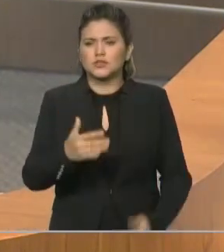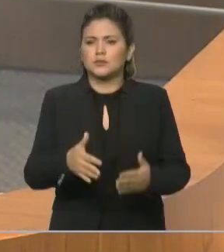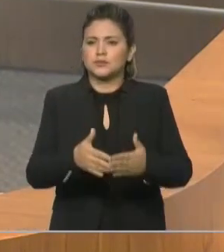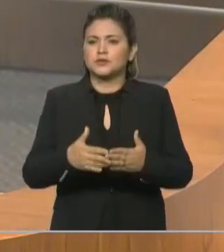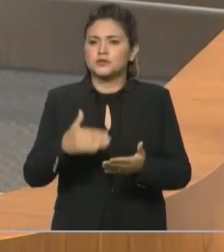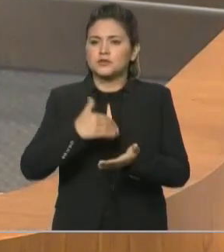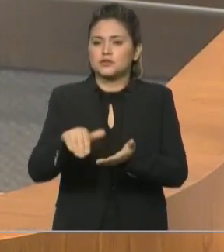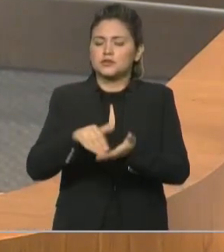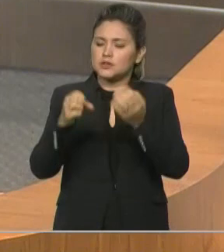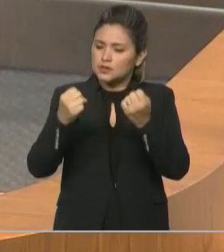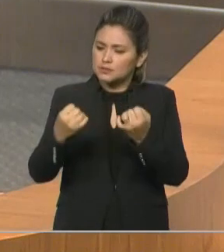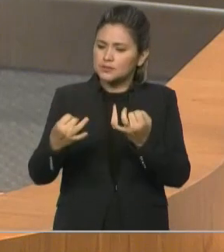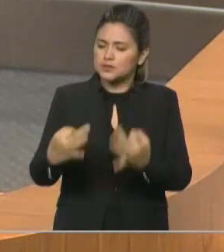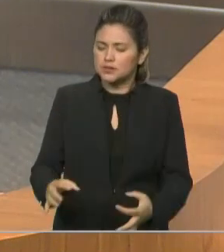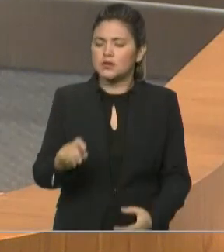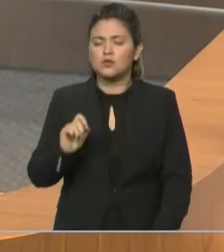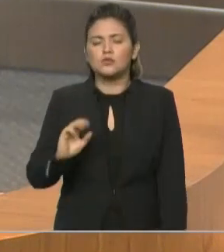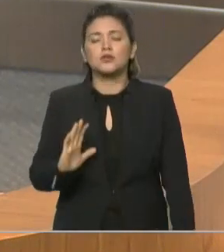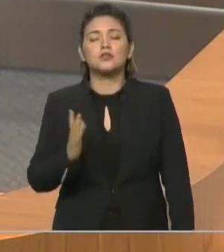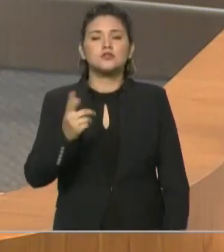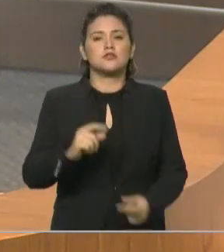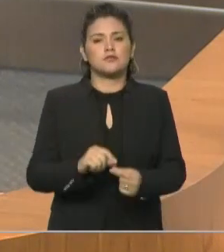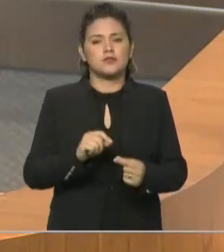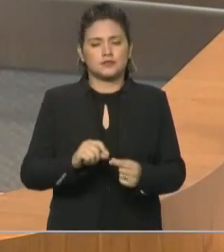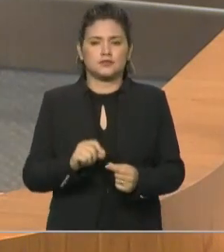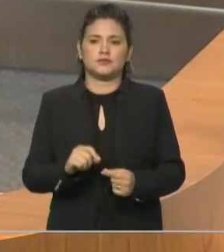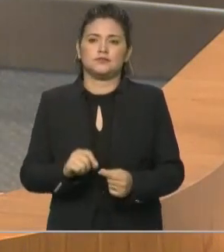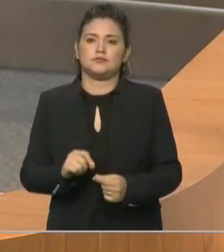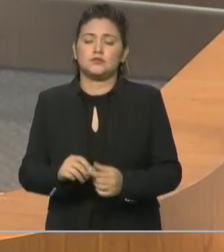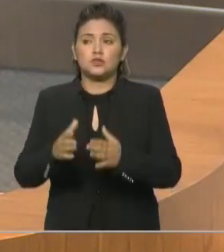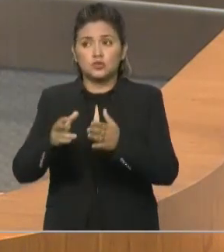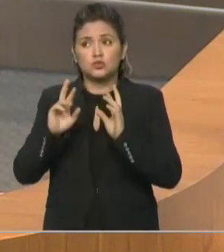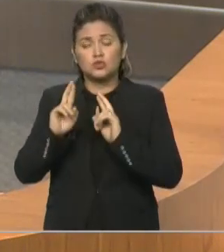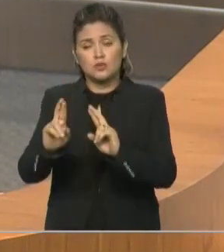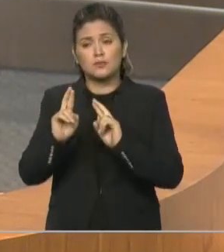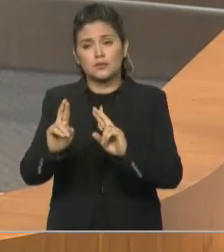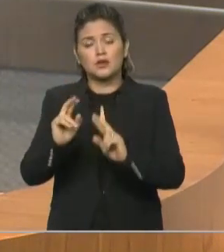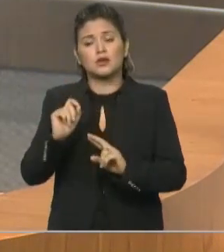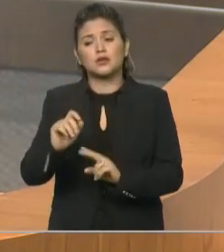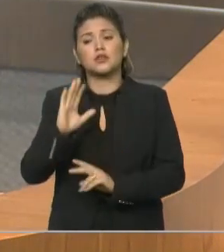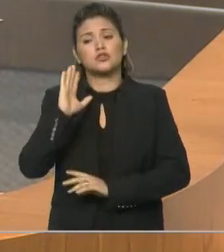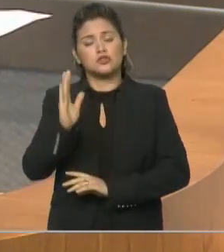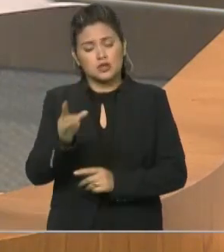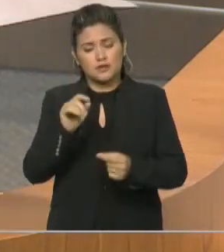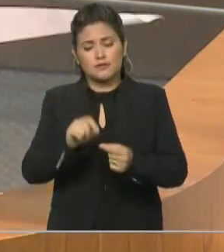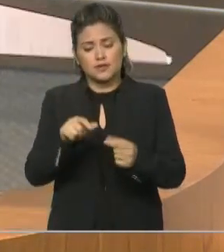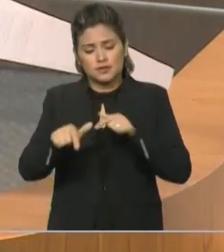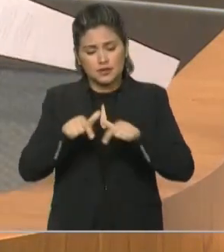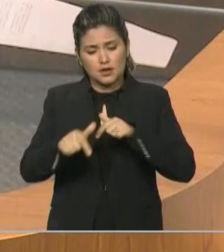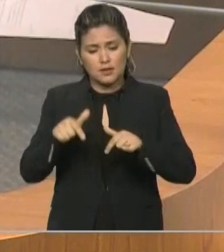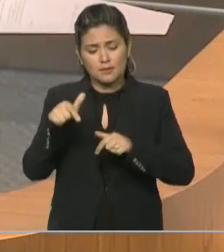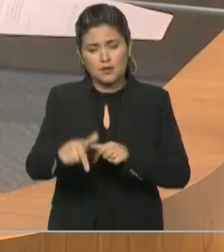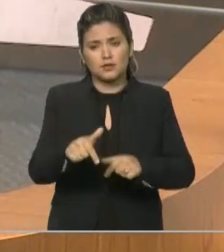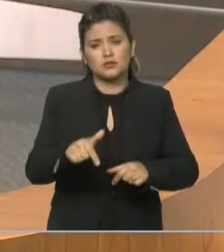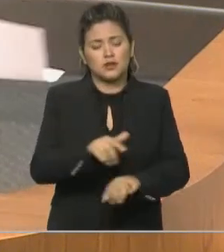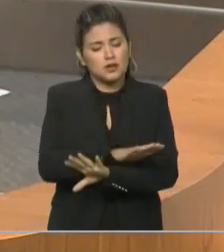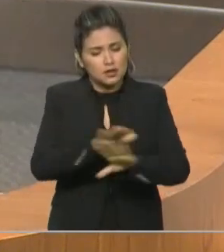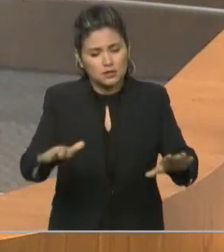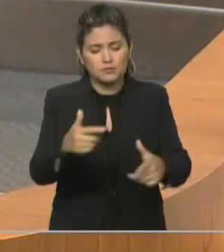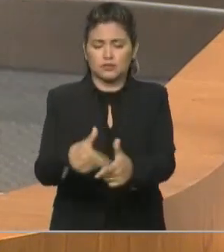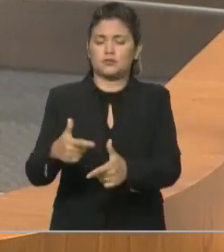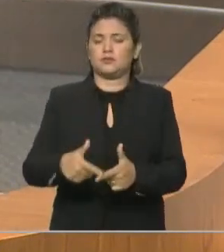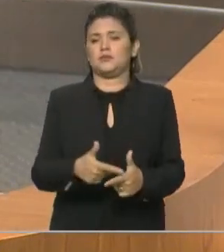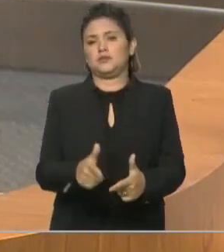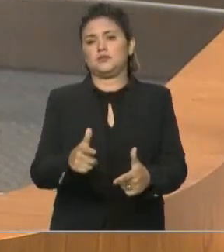ações. Quem sabe até, quiçá, e rogo a Deus, que já tenha sido tomado providências e que seja inócua essa minha ação